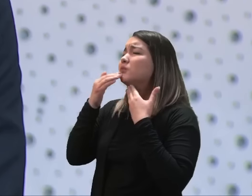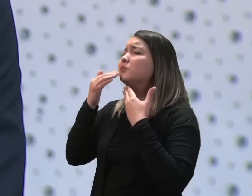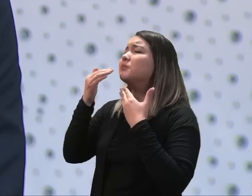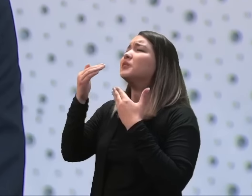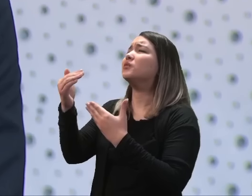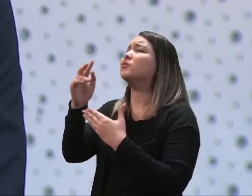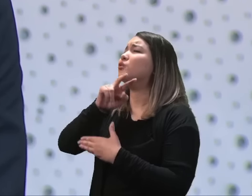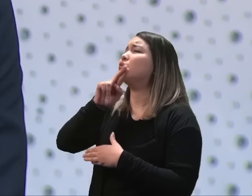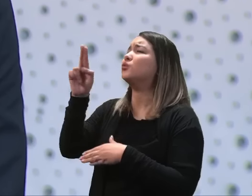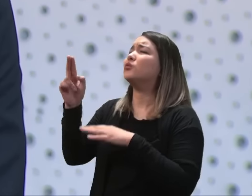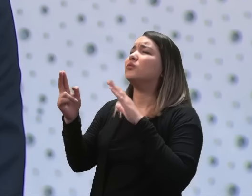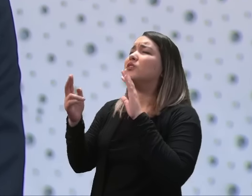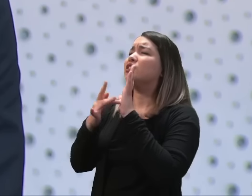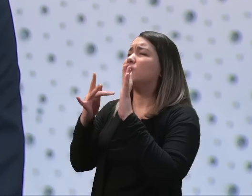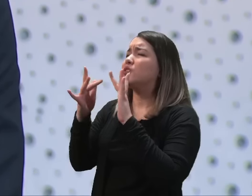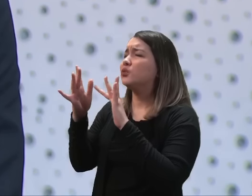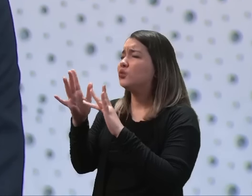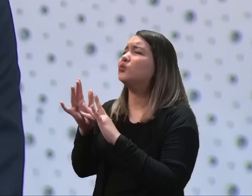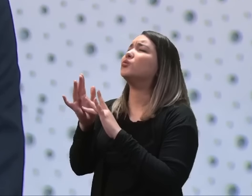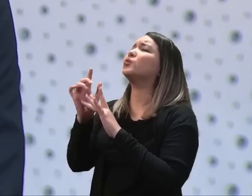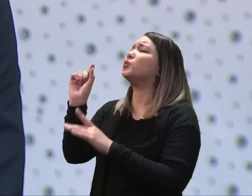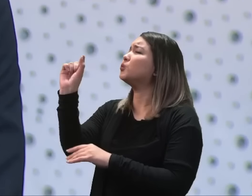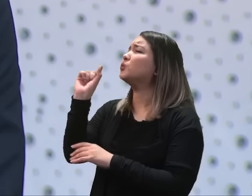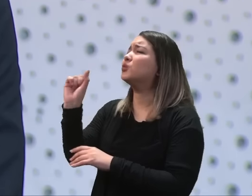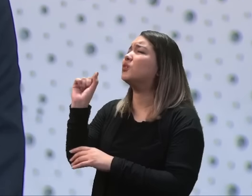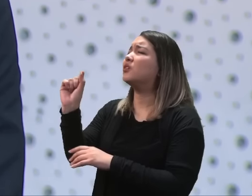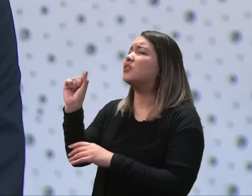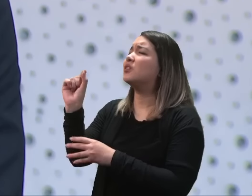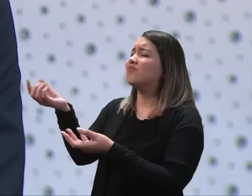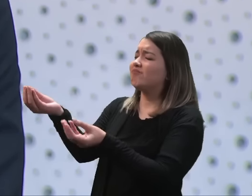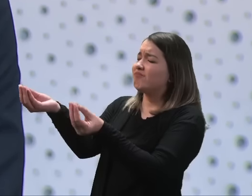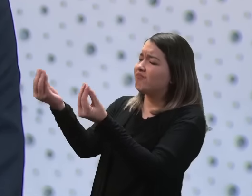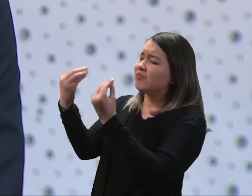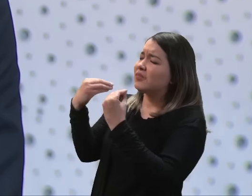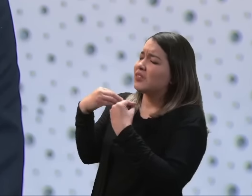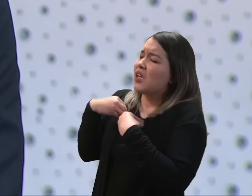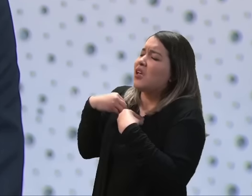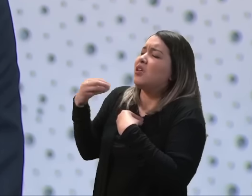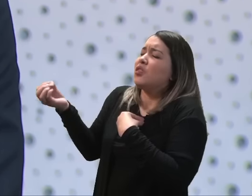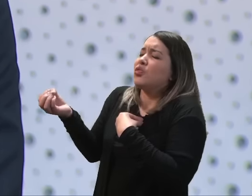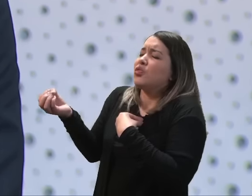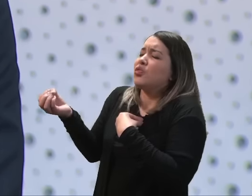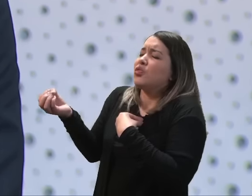nome de Jesus, purifica nossa vida, nosso ser, com o perdão dos pecados,